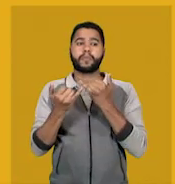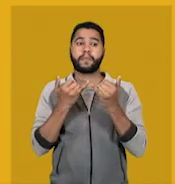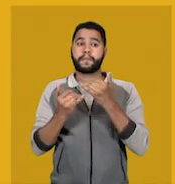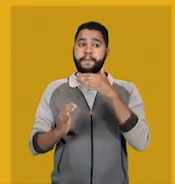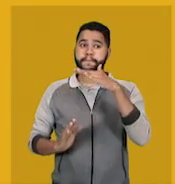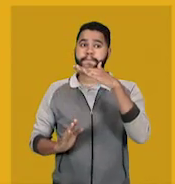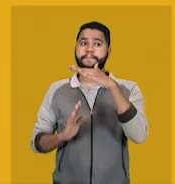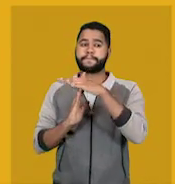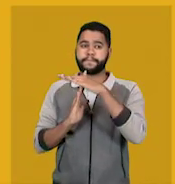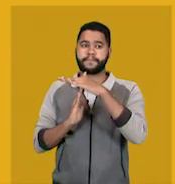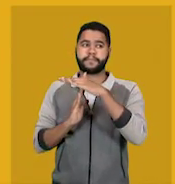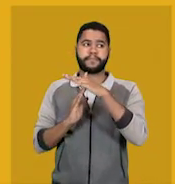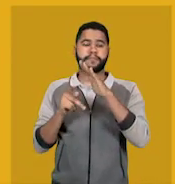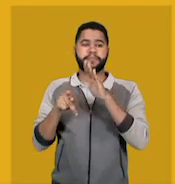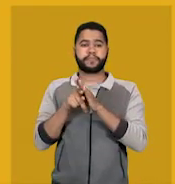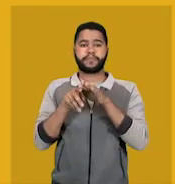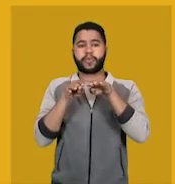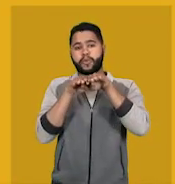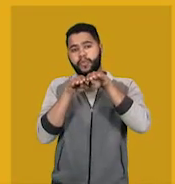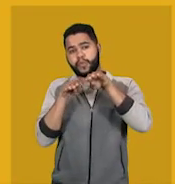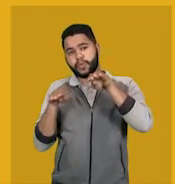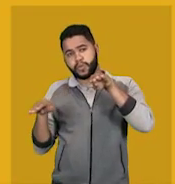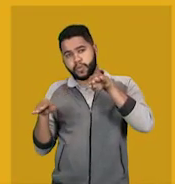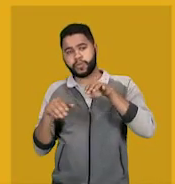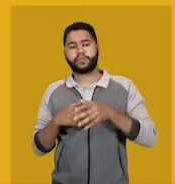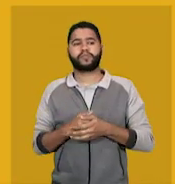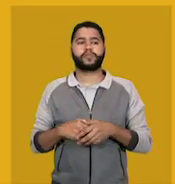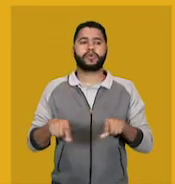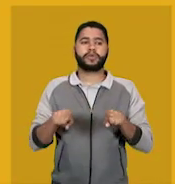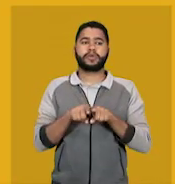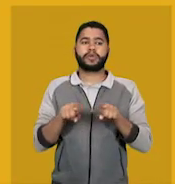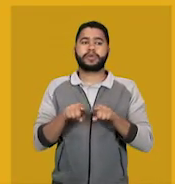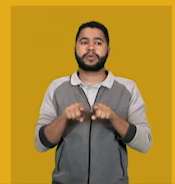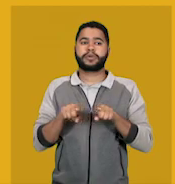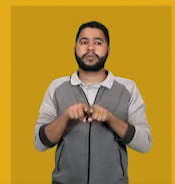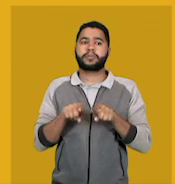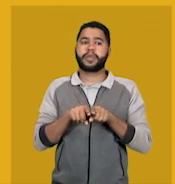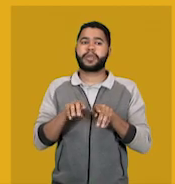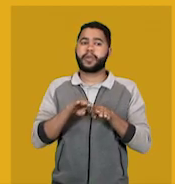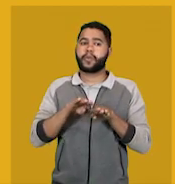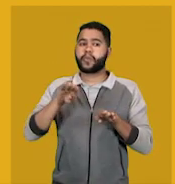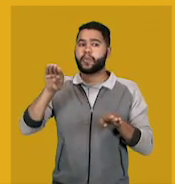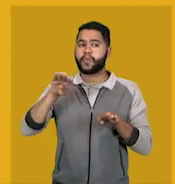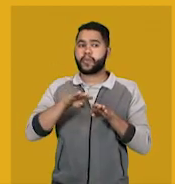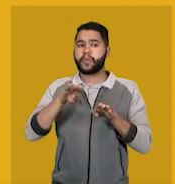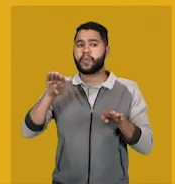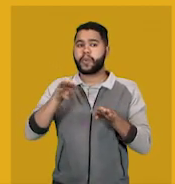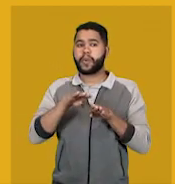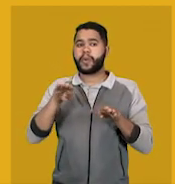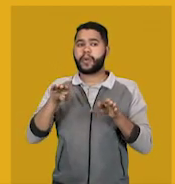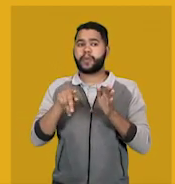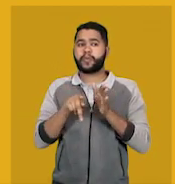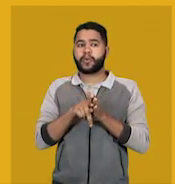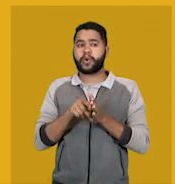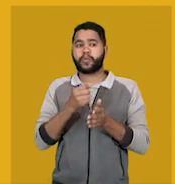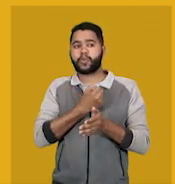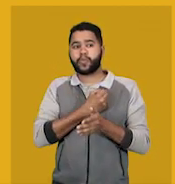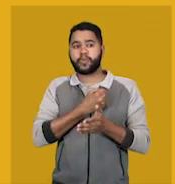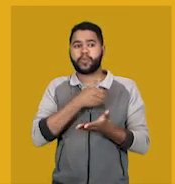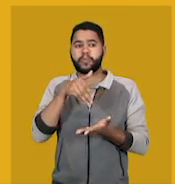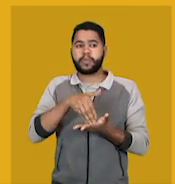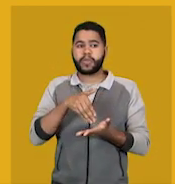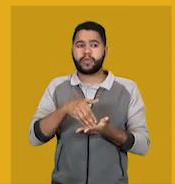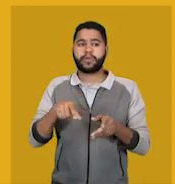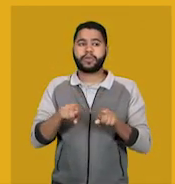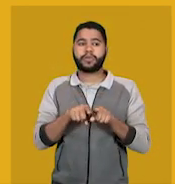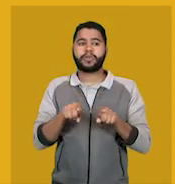máximos em cada faixa de desnível, a inclinação da rampa com o menor número de segmentos e a inclinação que